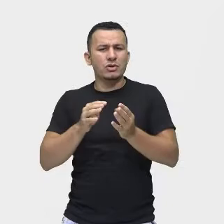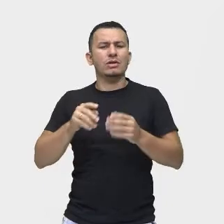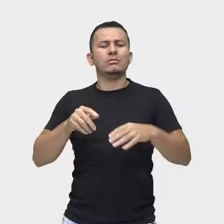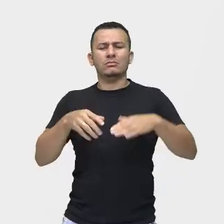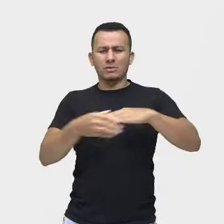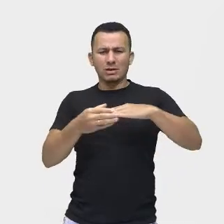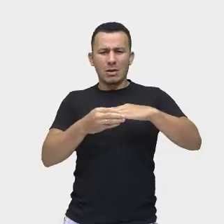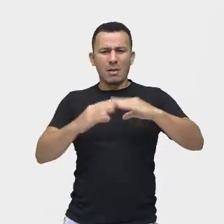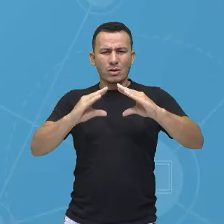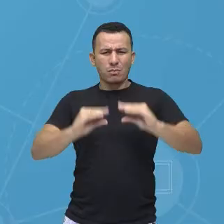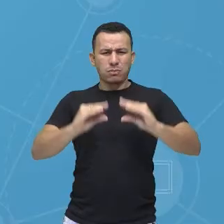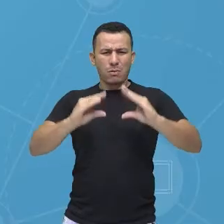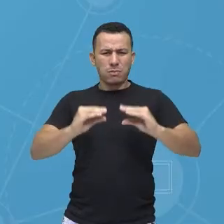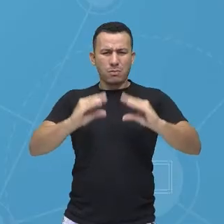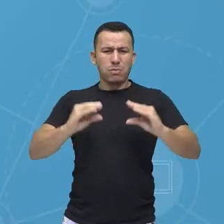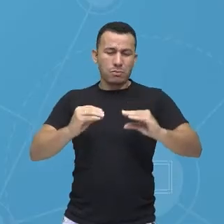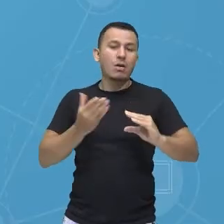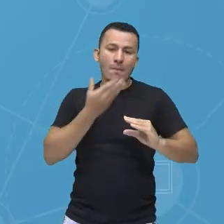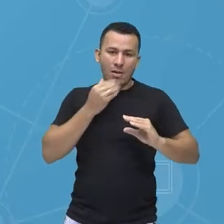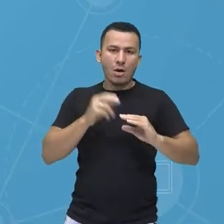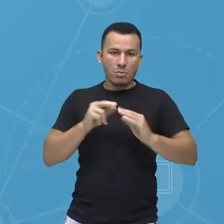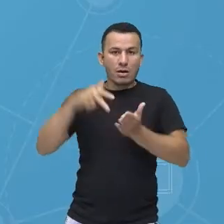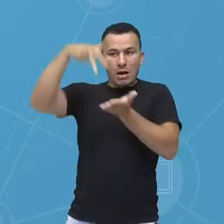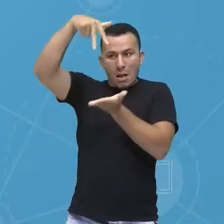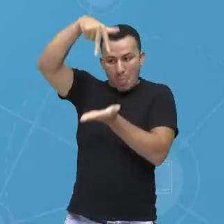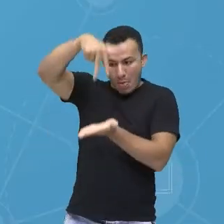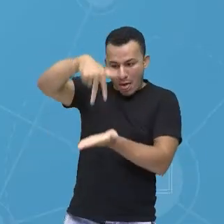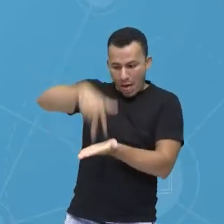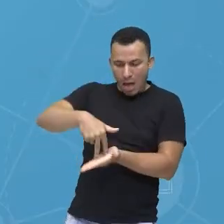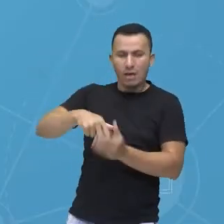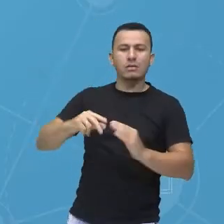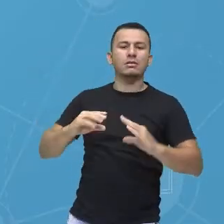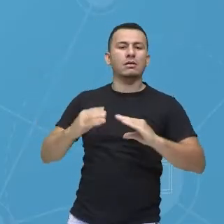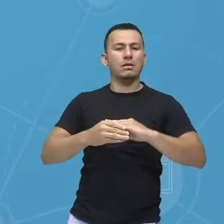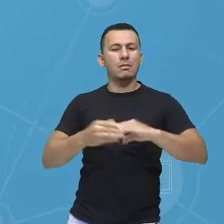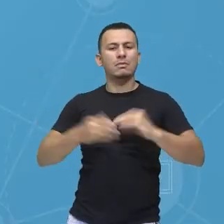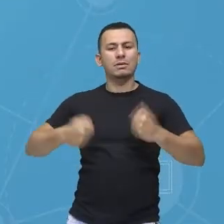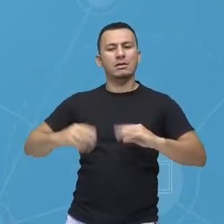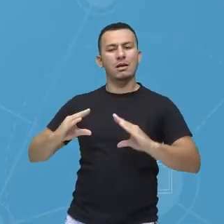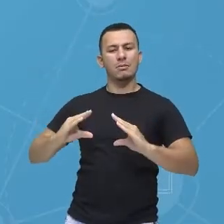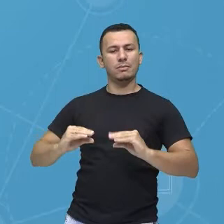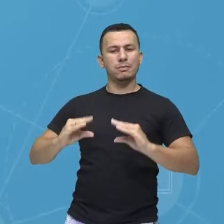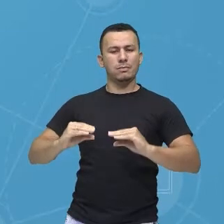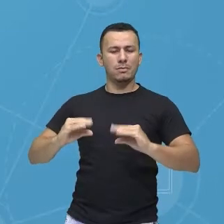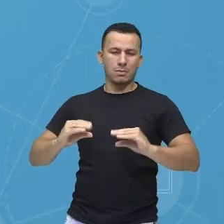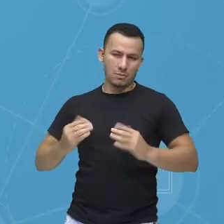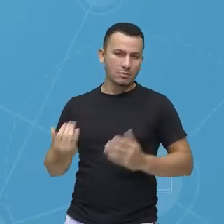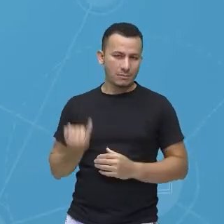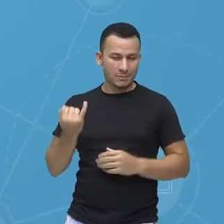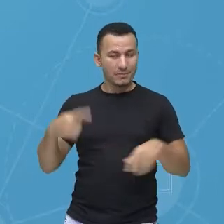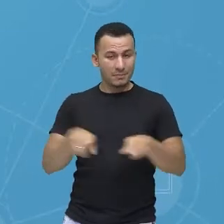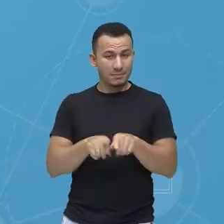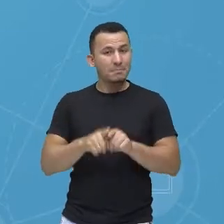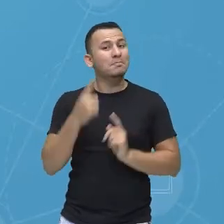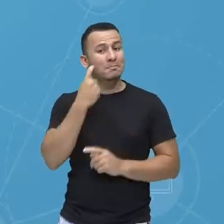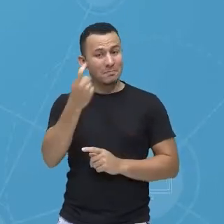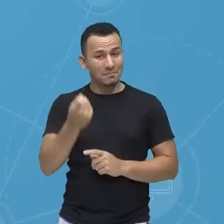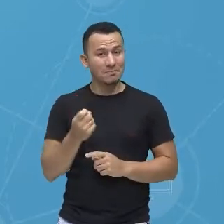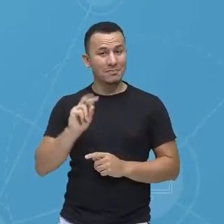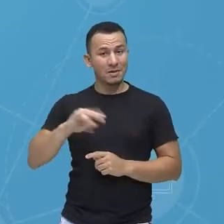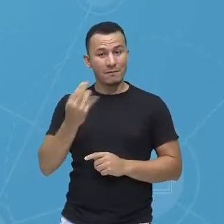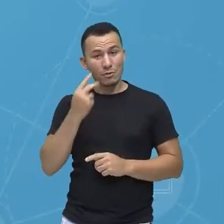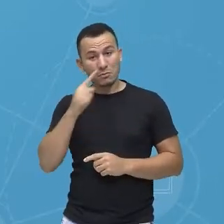porque absorve mais os impactos durante os saltos. E aí é muito interessante. Vejam como é